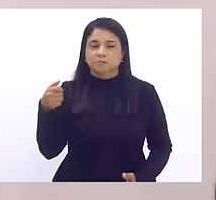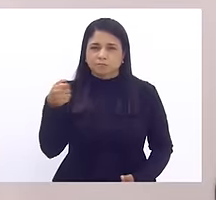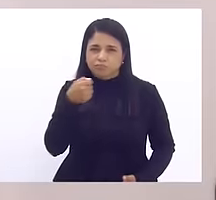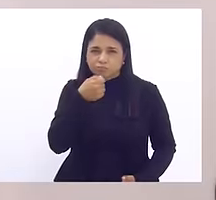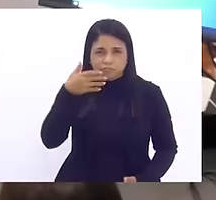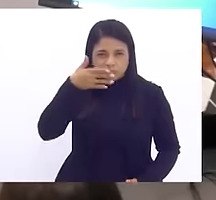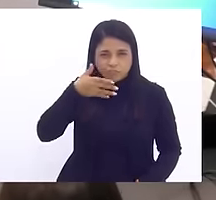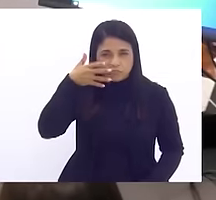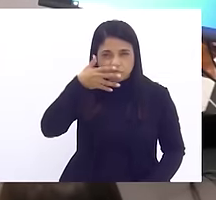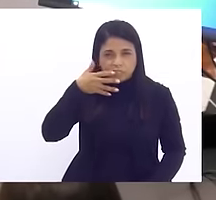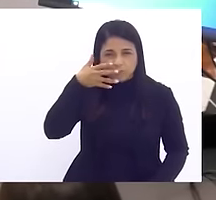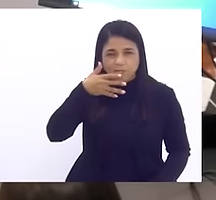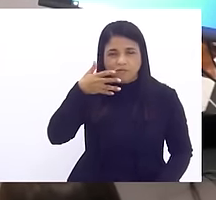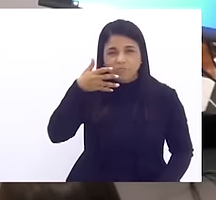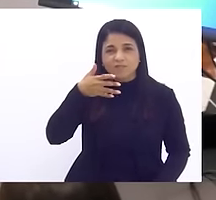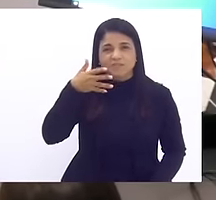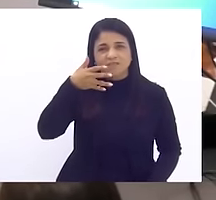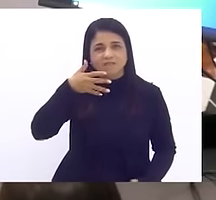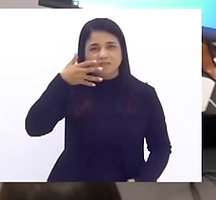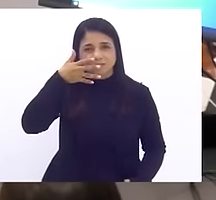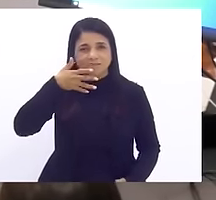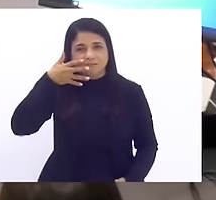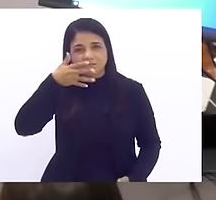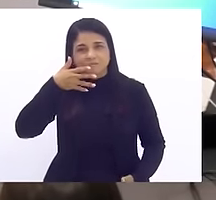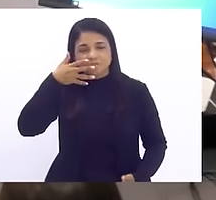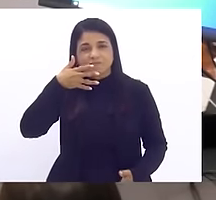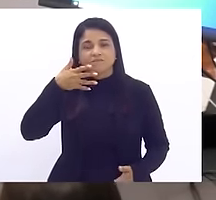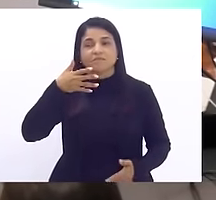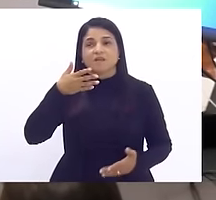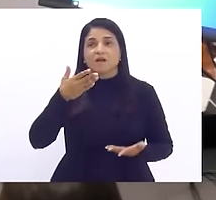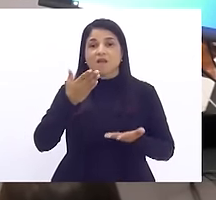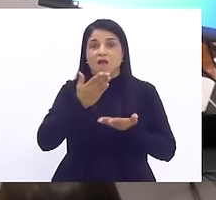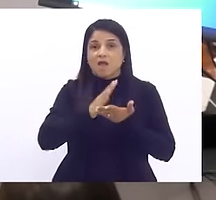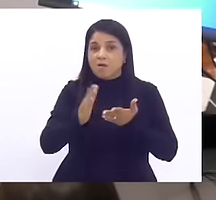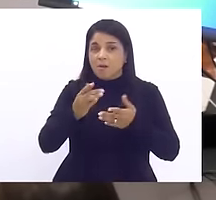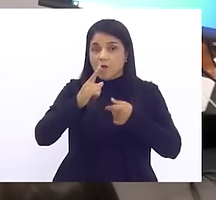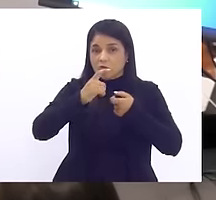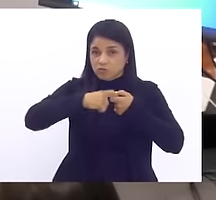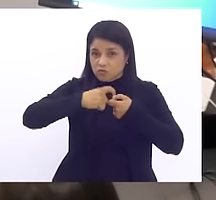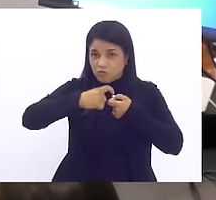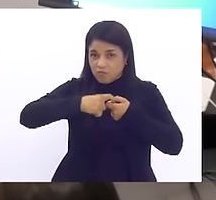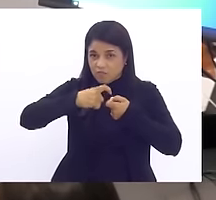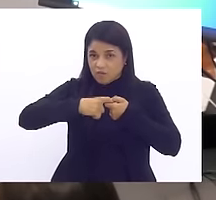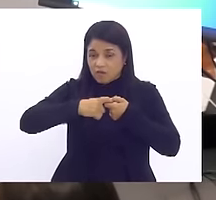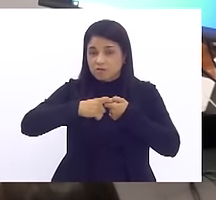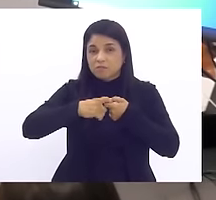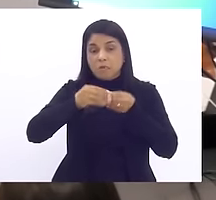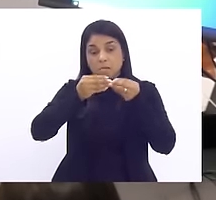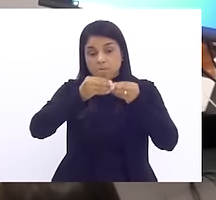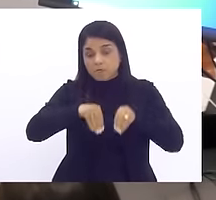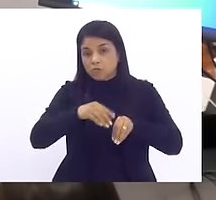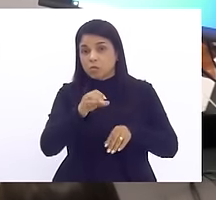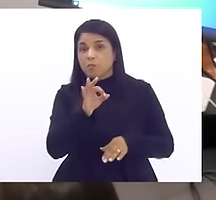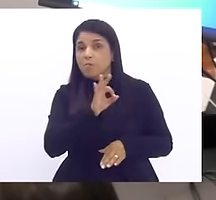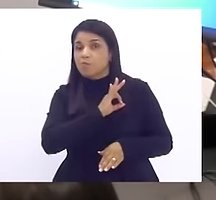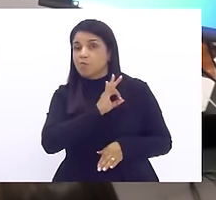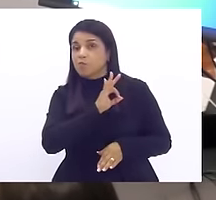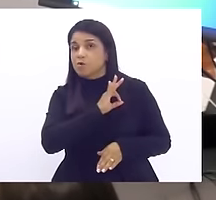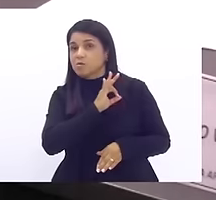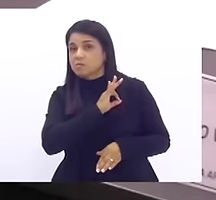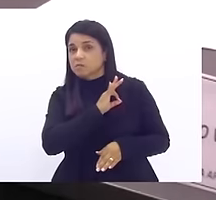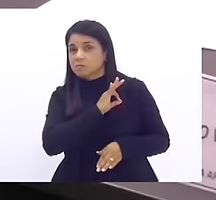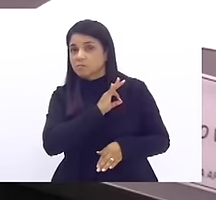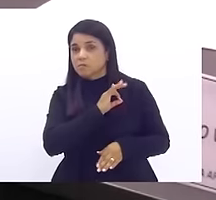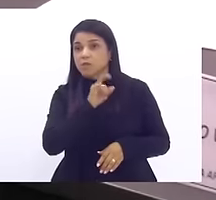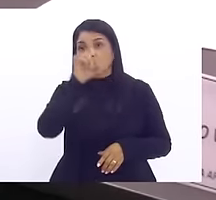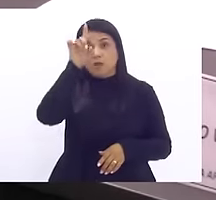parte assim eu acho que é acabar com os convênios seria prejudicial até pra Polícia Militar porque ela dá